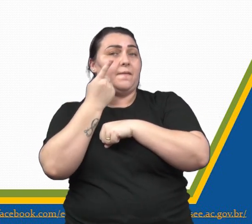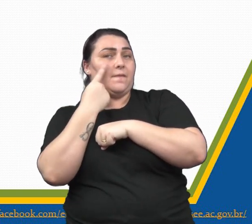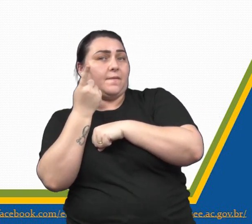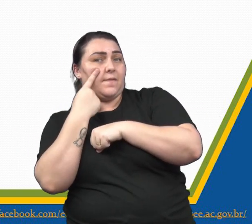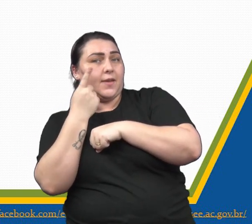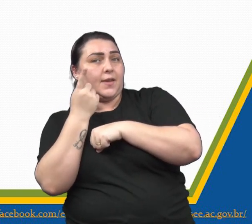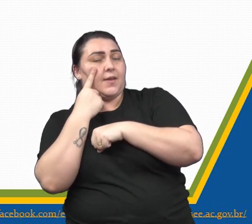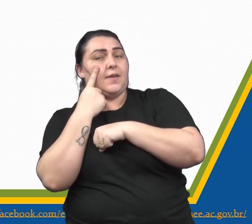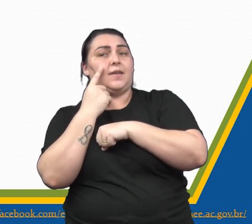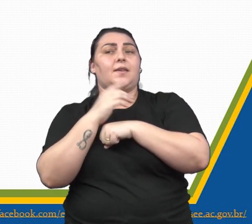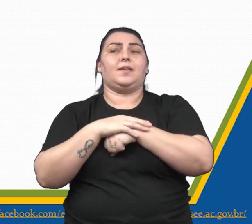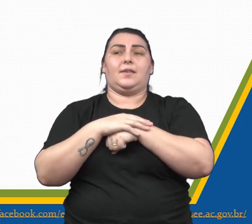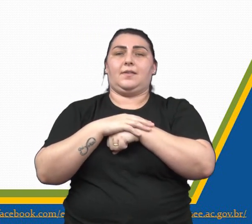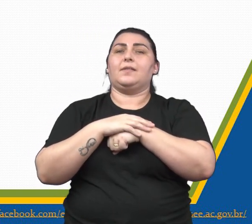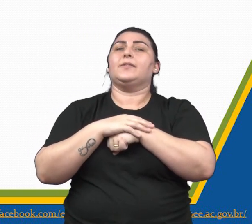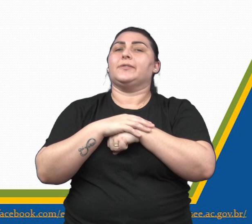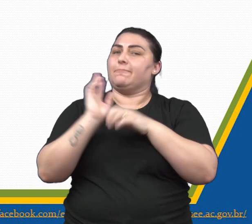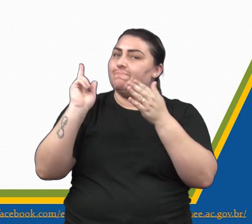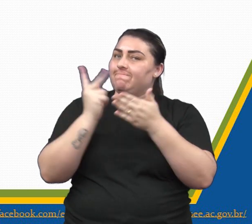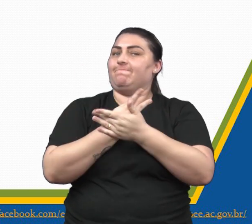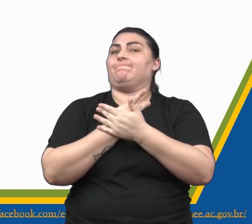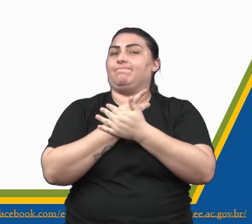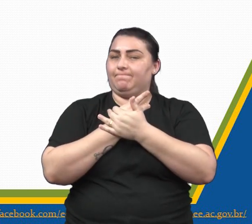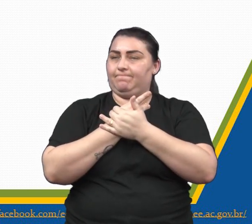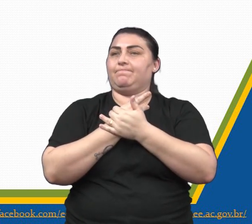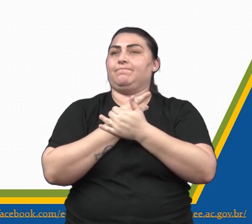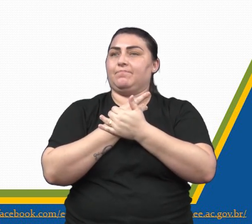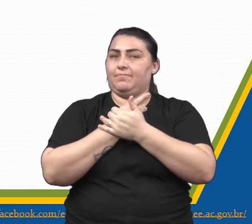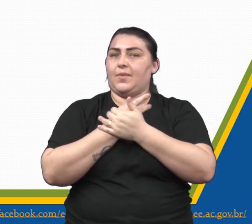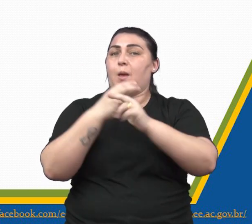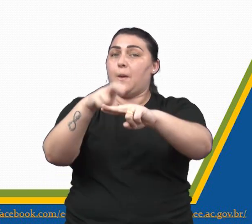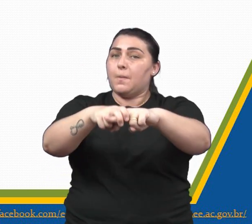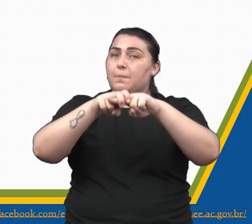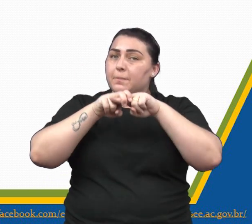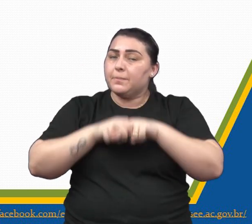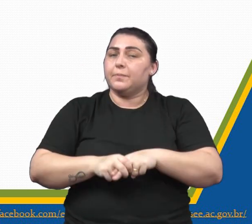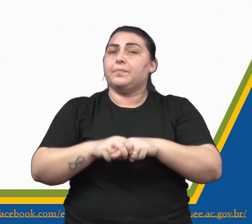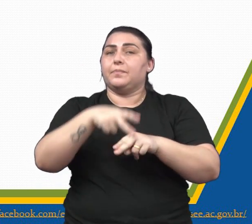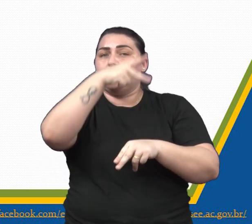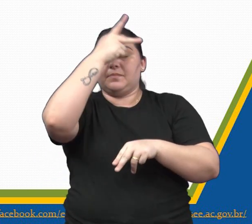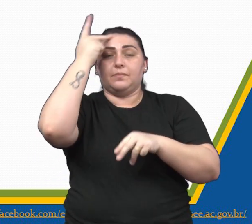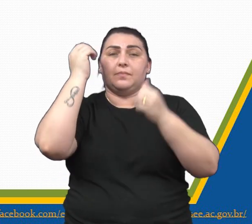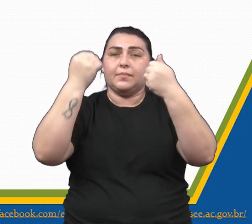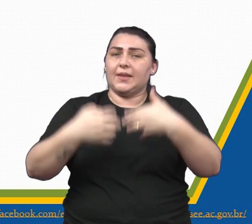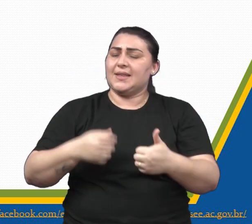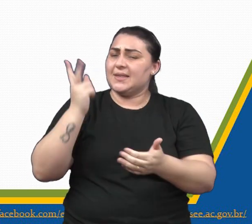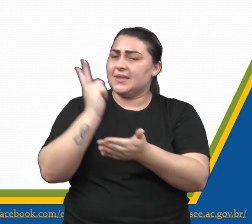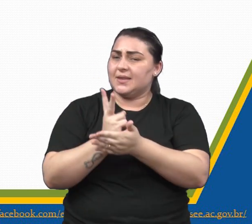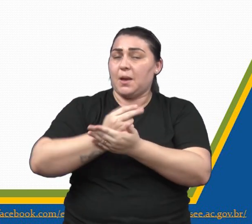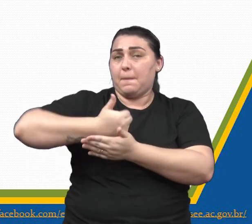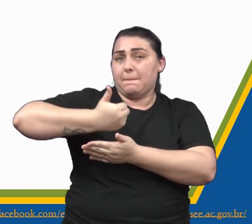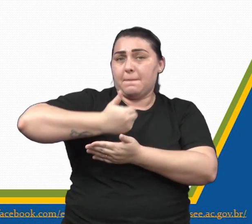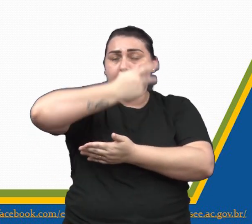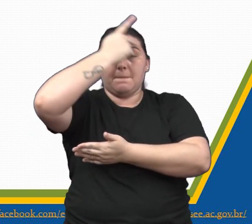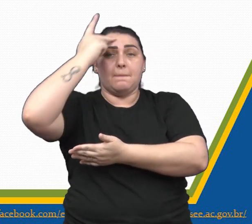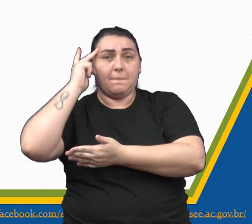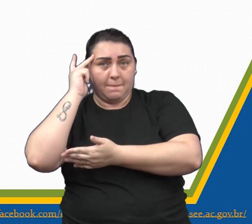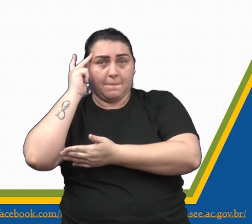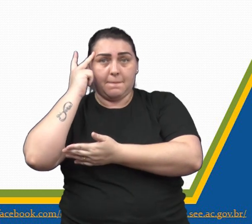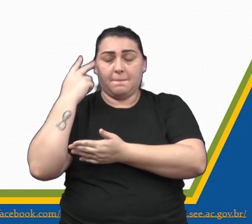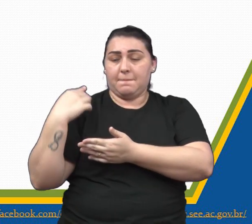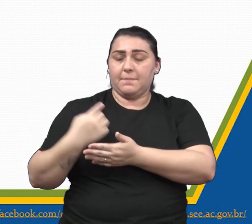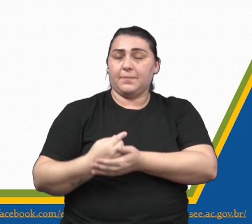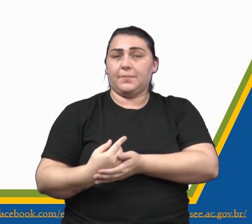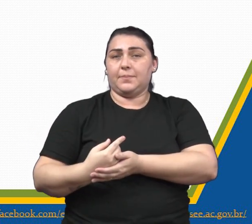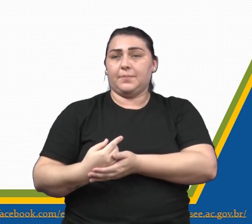essa alternativa está incorreta, pois o relato pessoal é narrado na primeira pessoa do